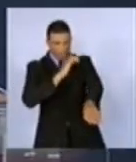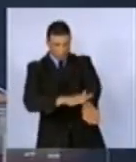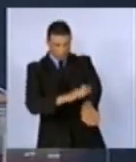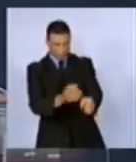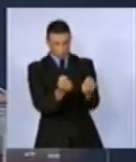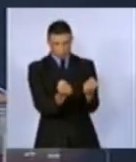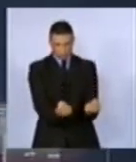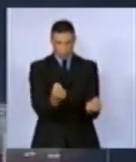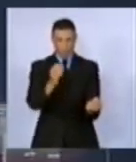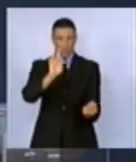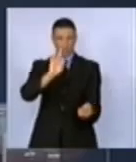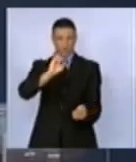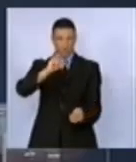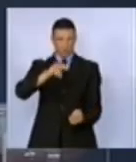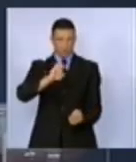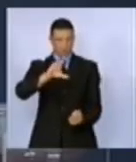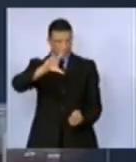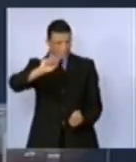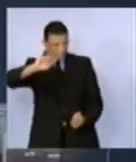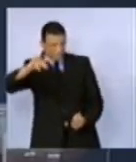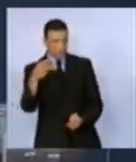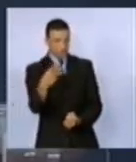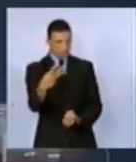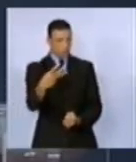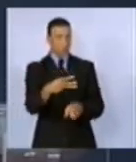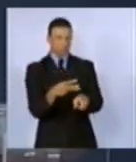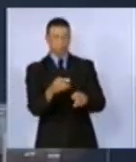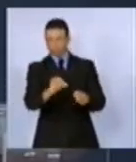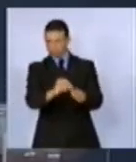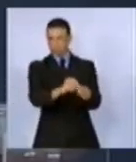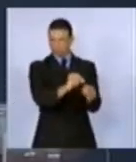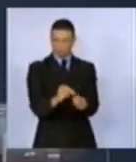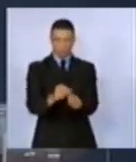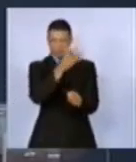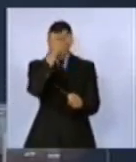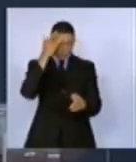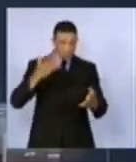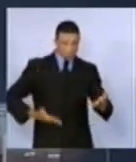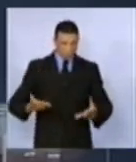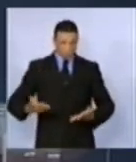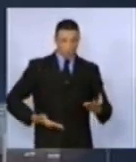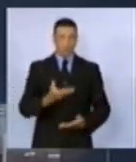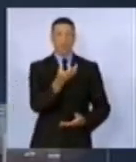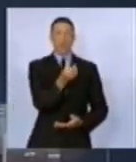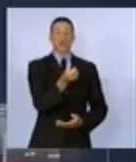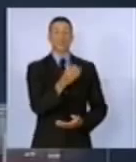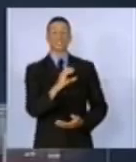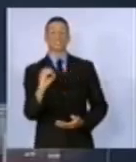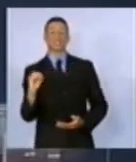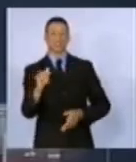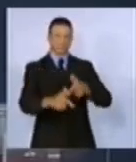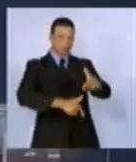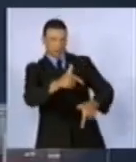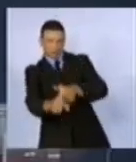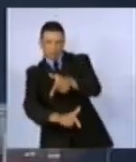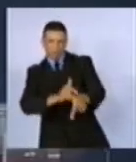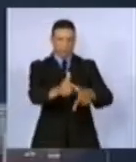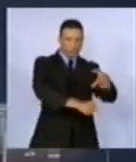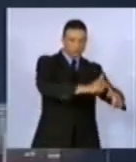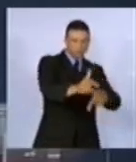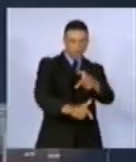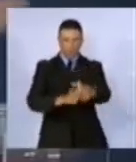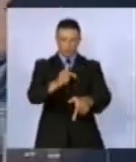2009 essa mesma unidade contava com 3.600 trabalhadores só no Core de cana eh na safra passada a